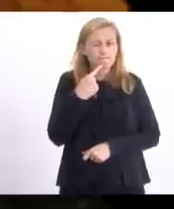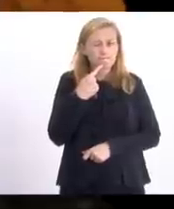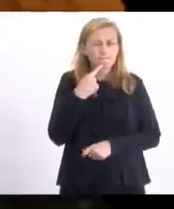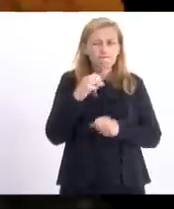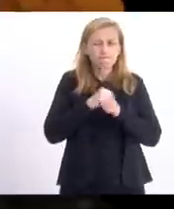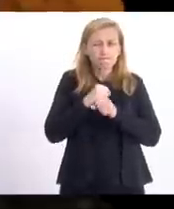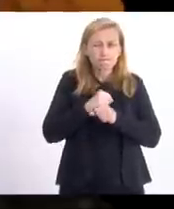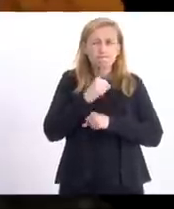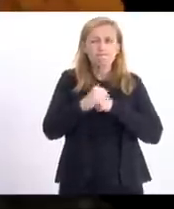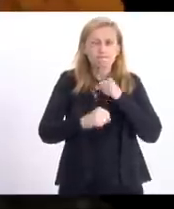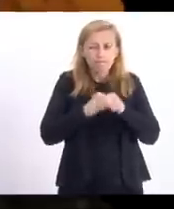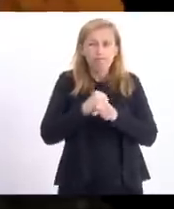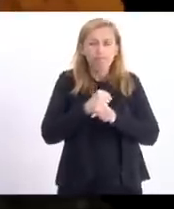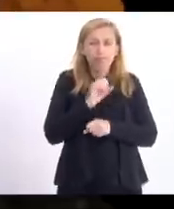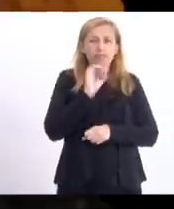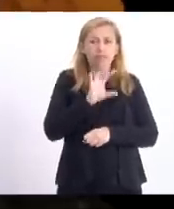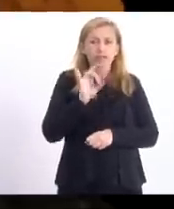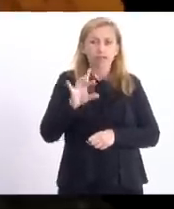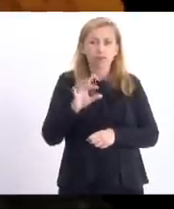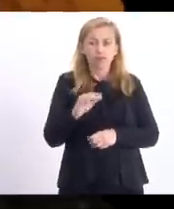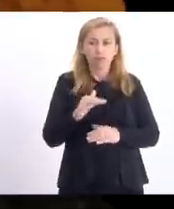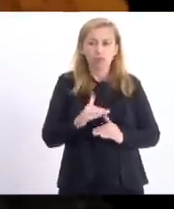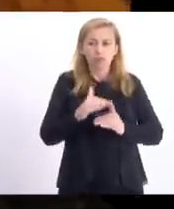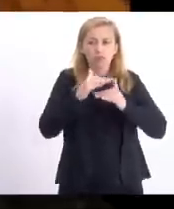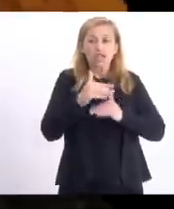ano a ano e decresce do